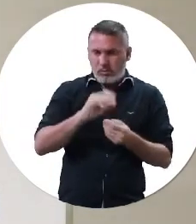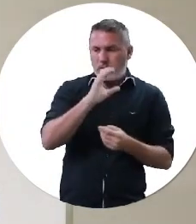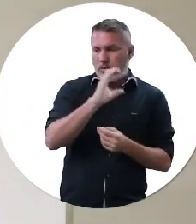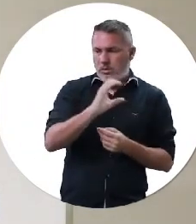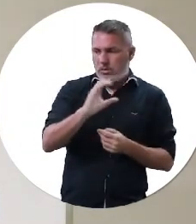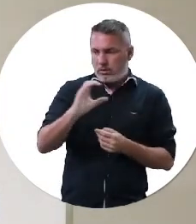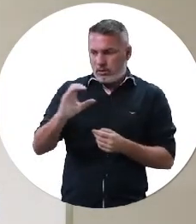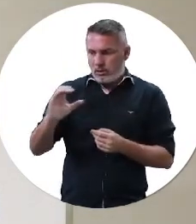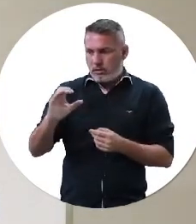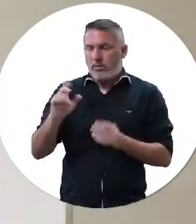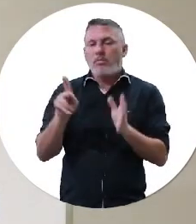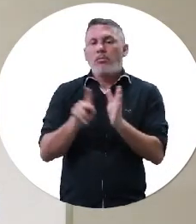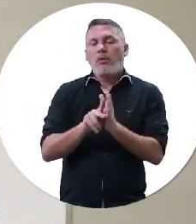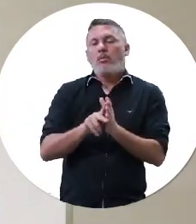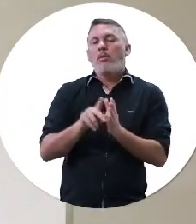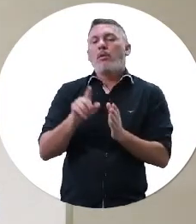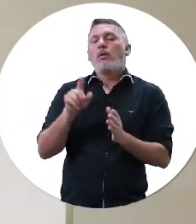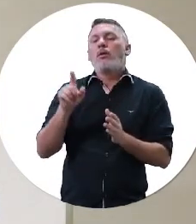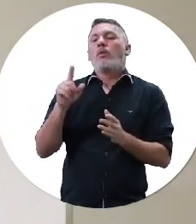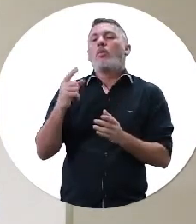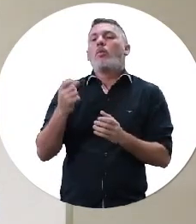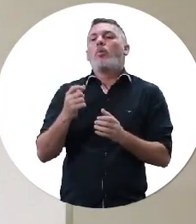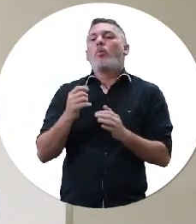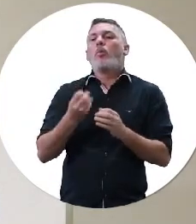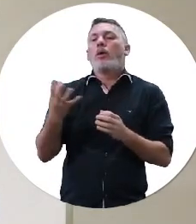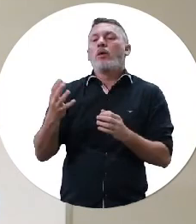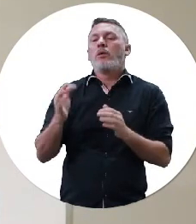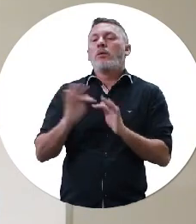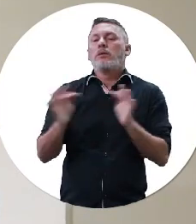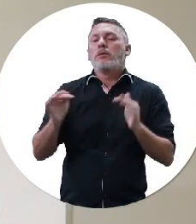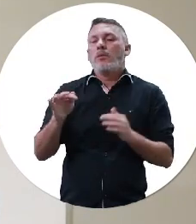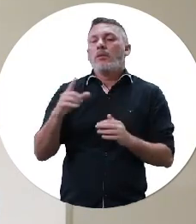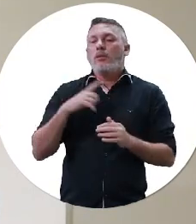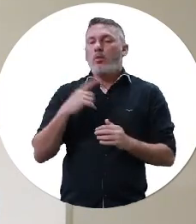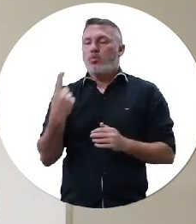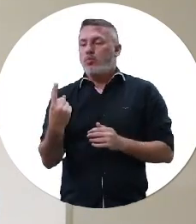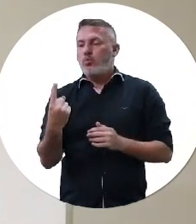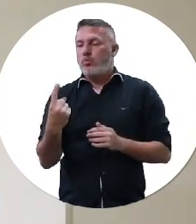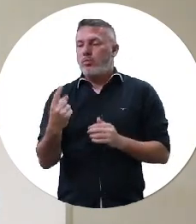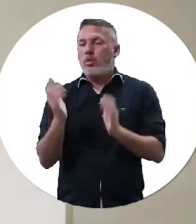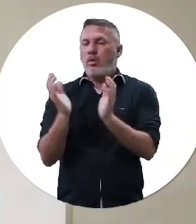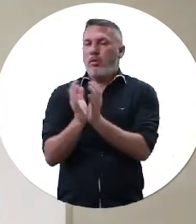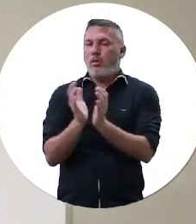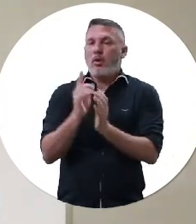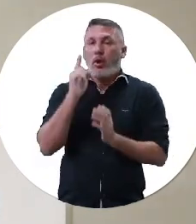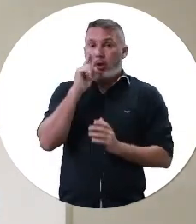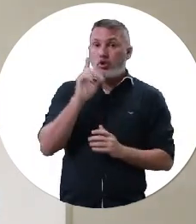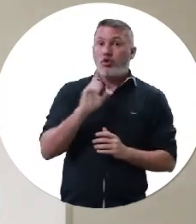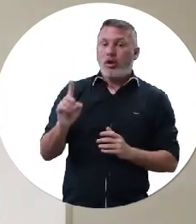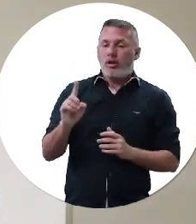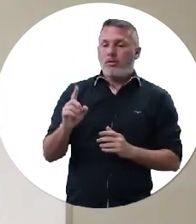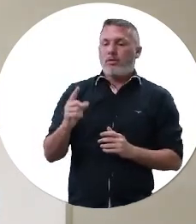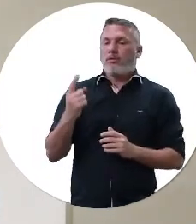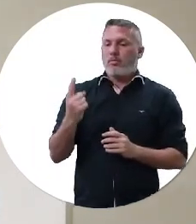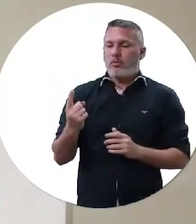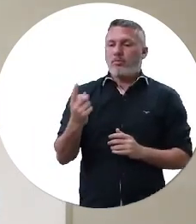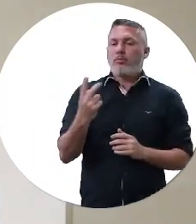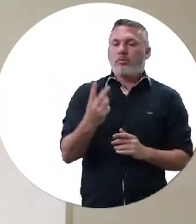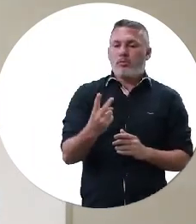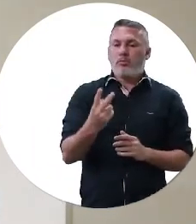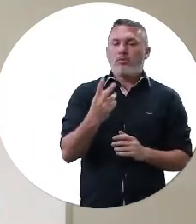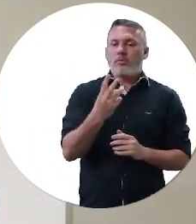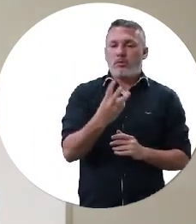nitrila. Este é simples carbono 1, porque aqui é um grupo funcional. 1, 2,